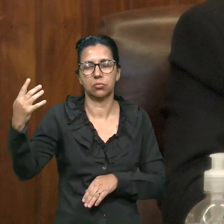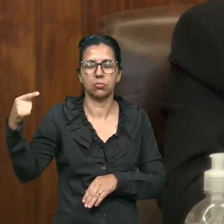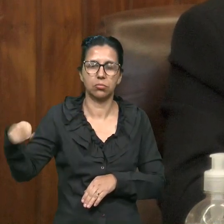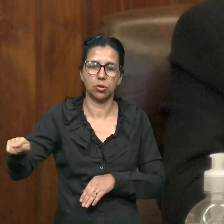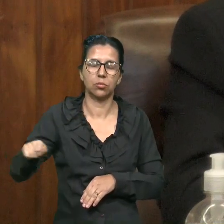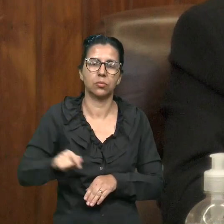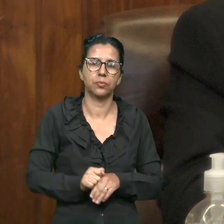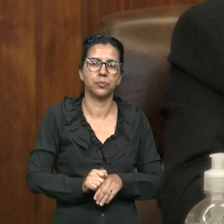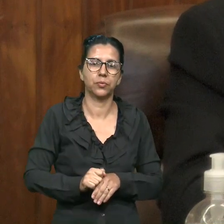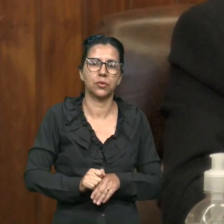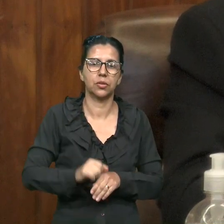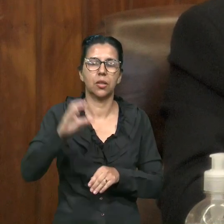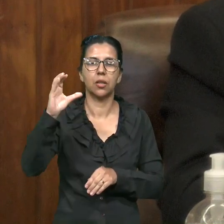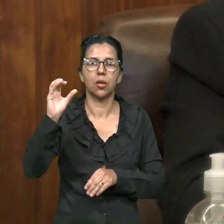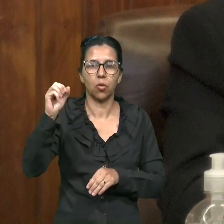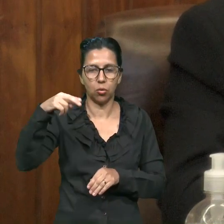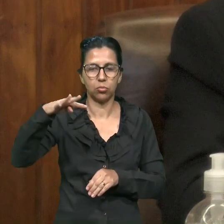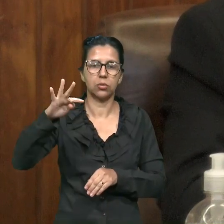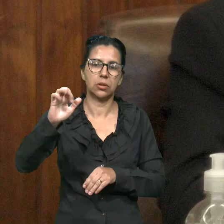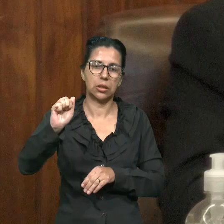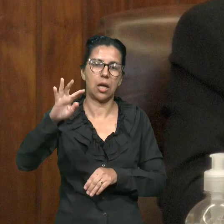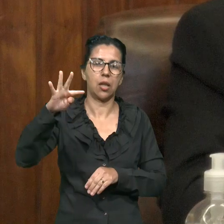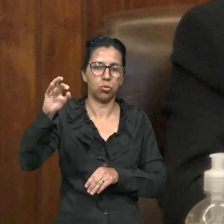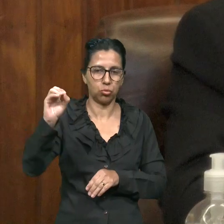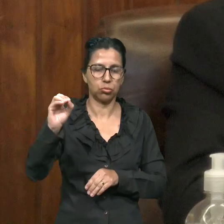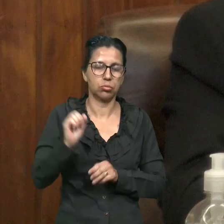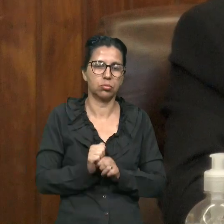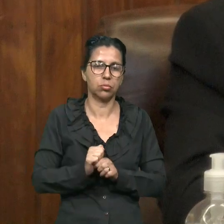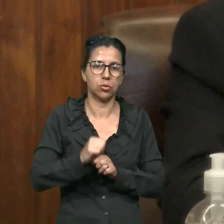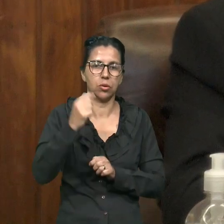R$ 974.089,26. Contato Engenharia Limitado,